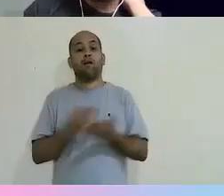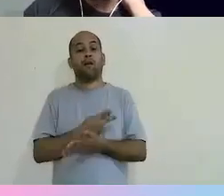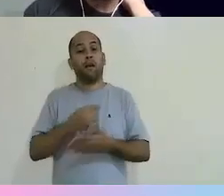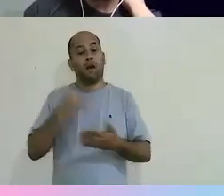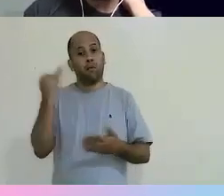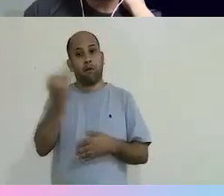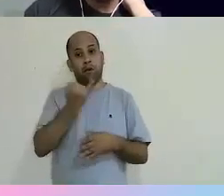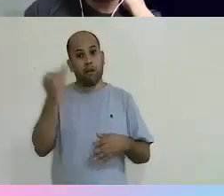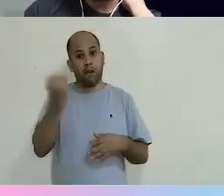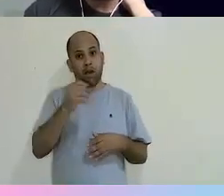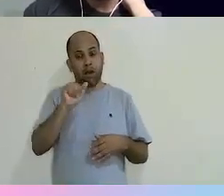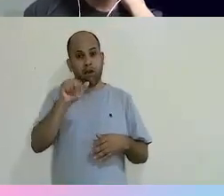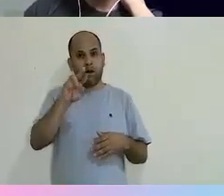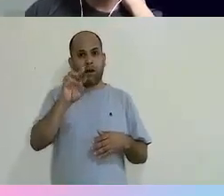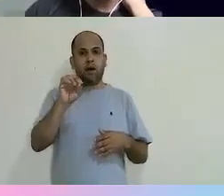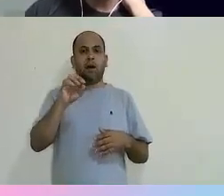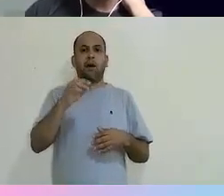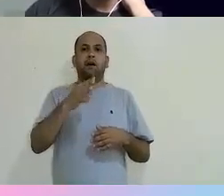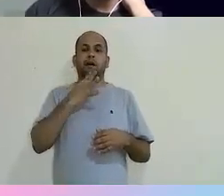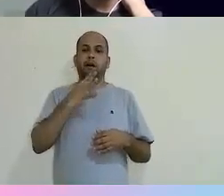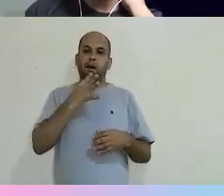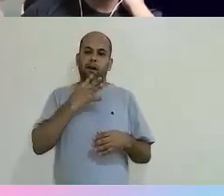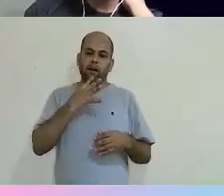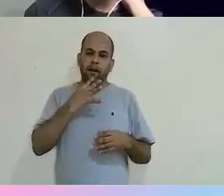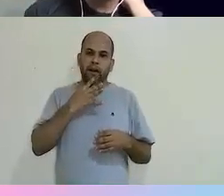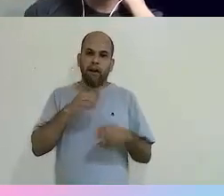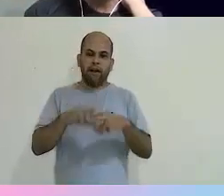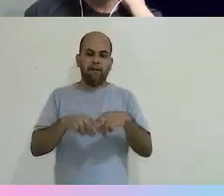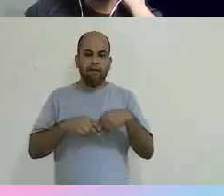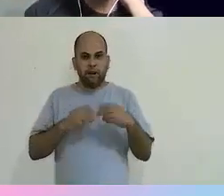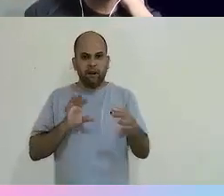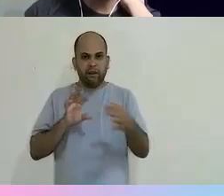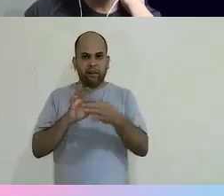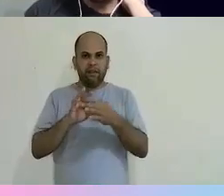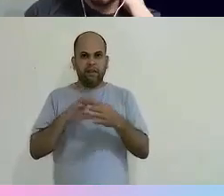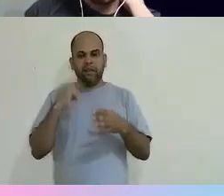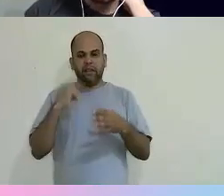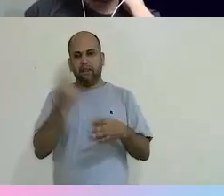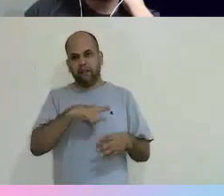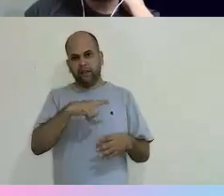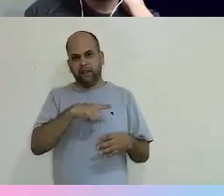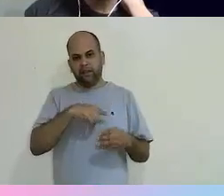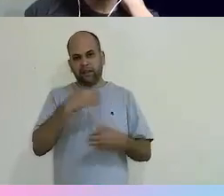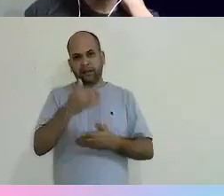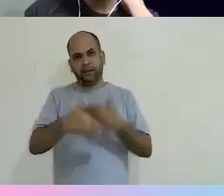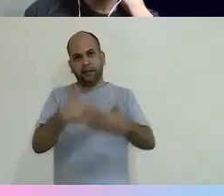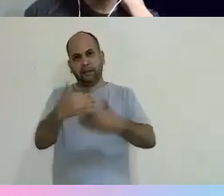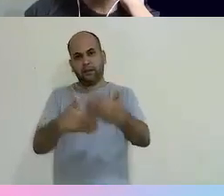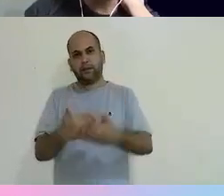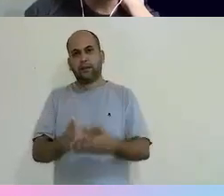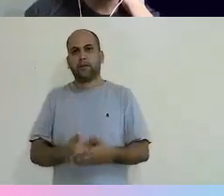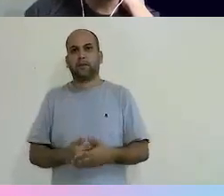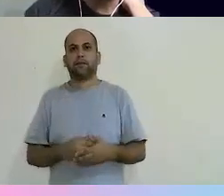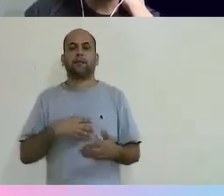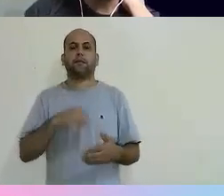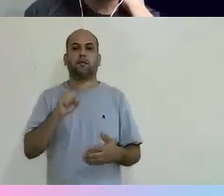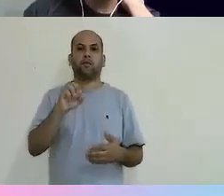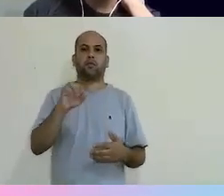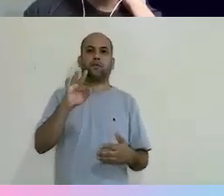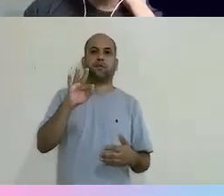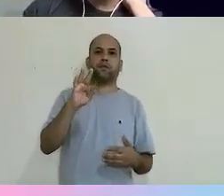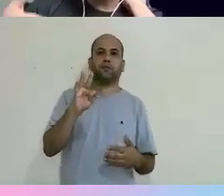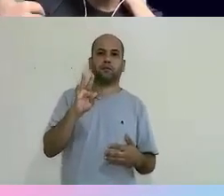o autoconhecimento frente a um contexto em que a gente tem que desenvolver esses soft skills como um todo,